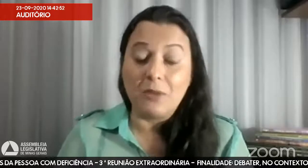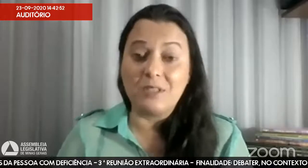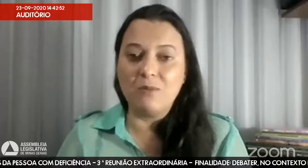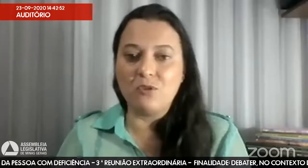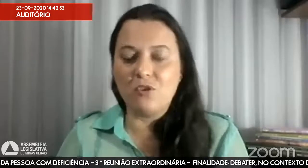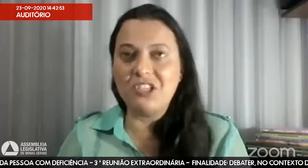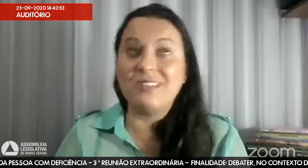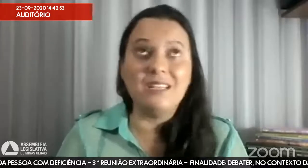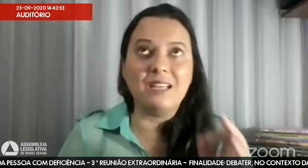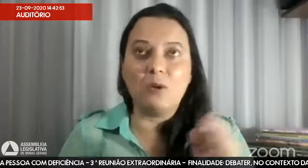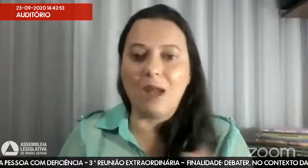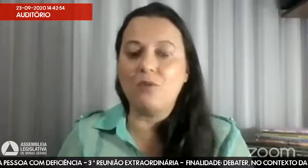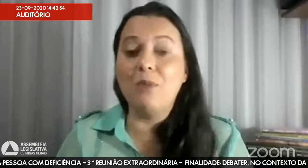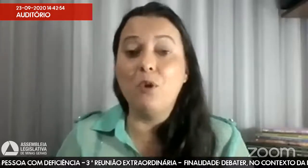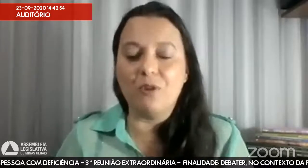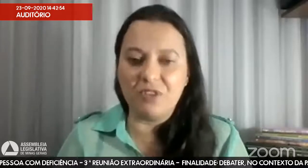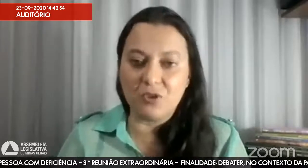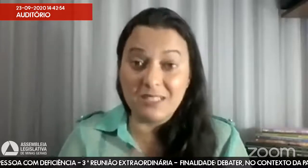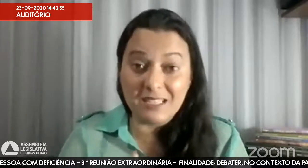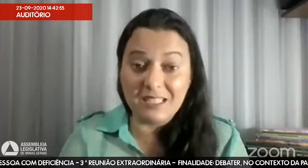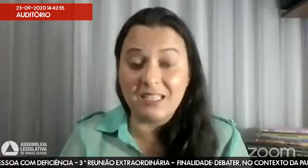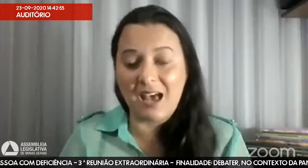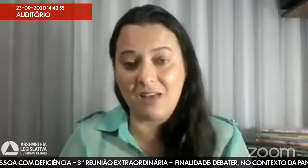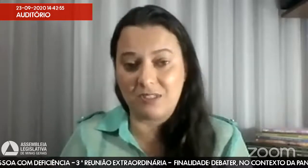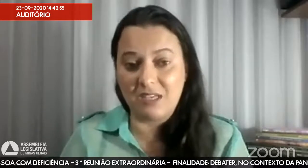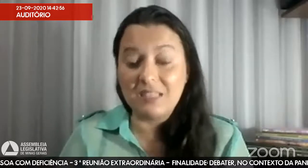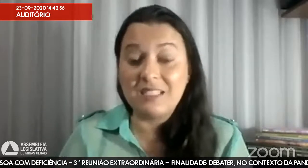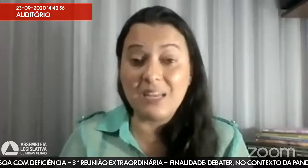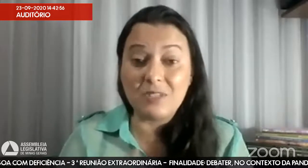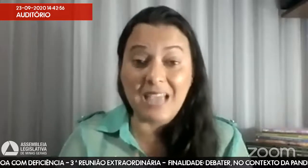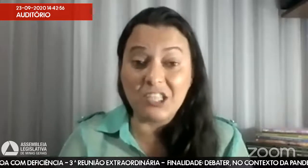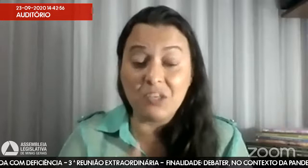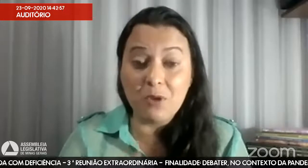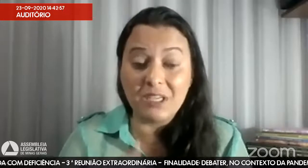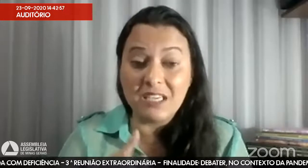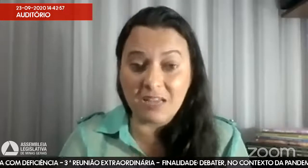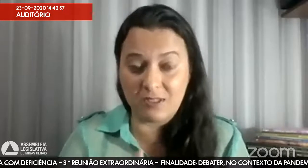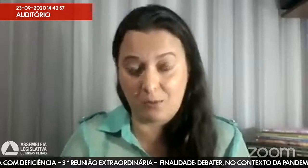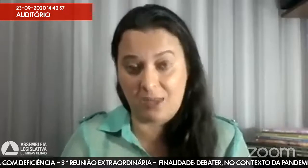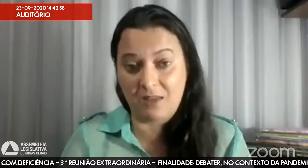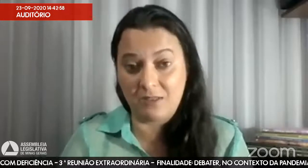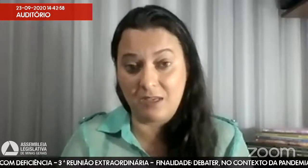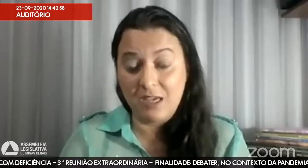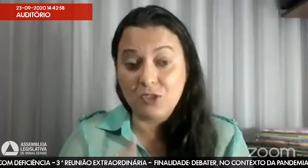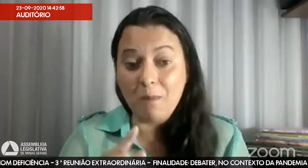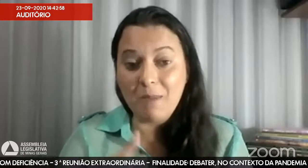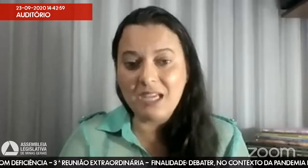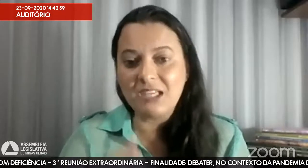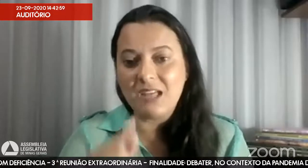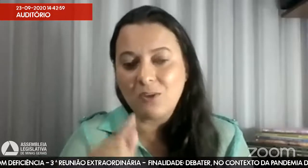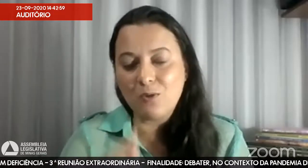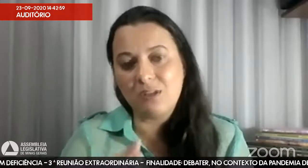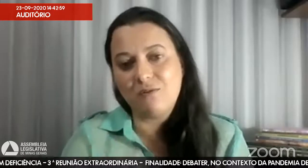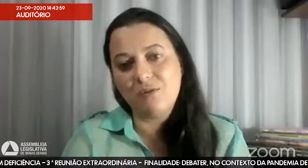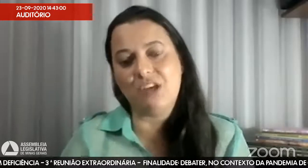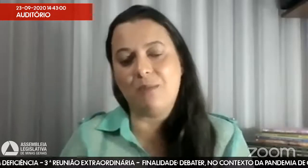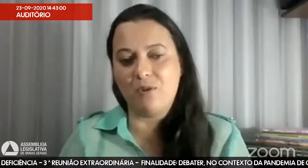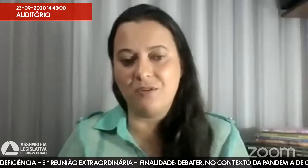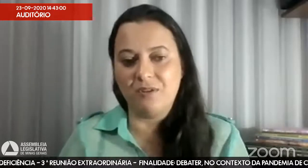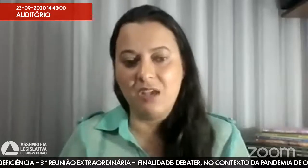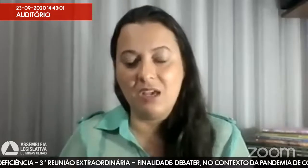nós temos hoje 34 mil professores designados, sendo 7.500 deputados, somente atuando na